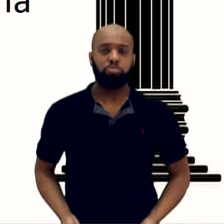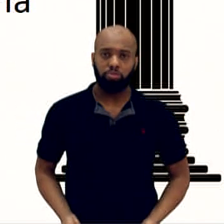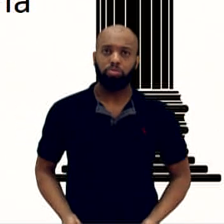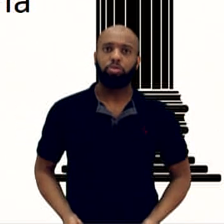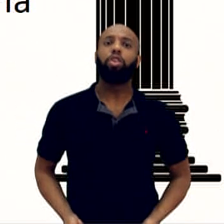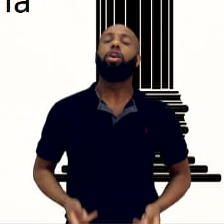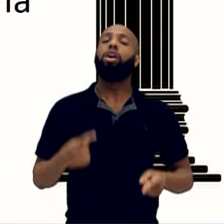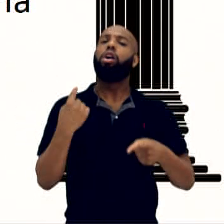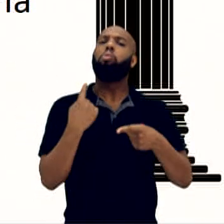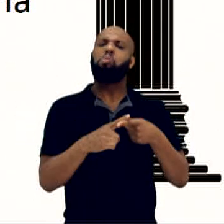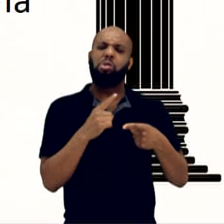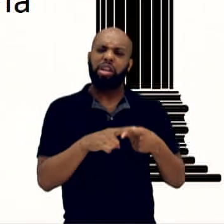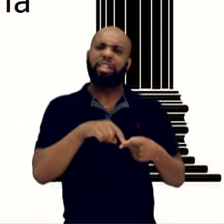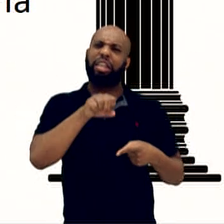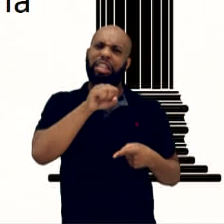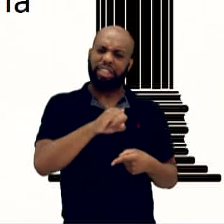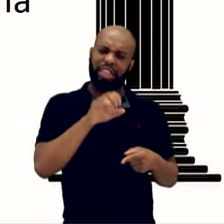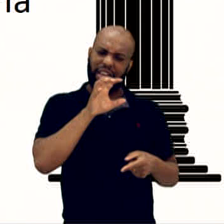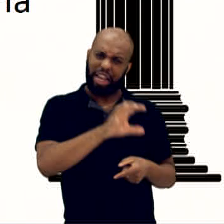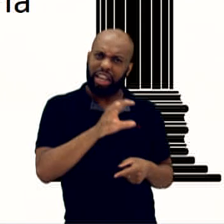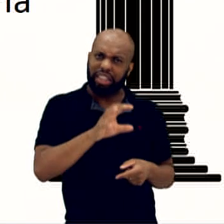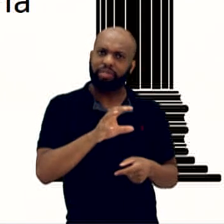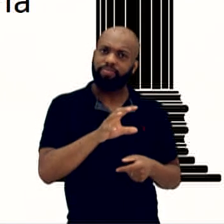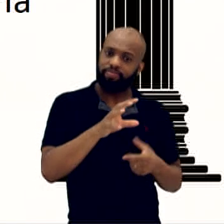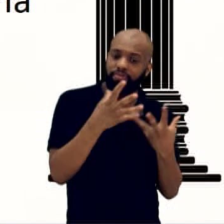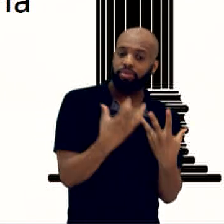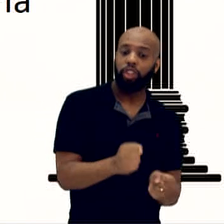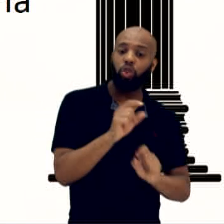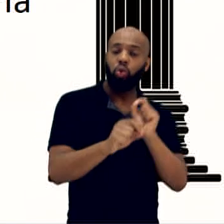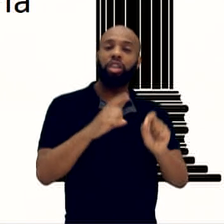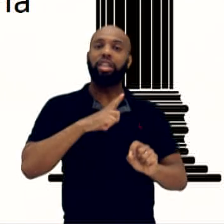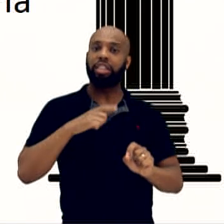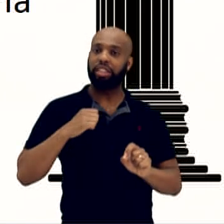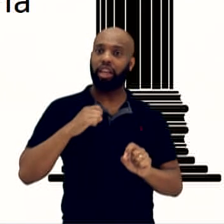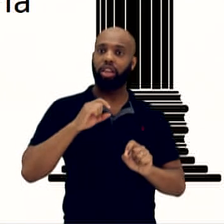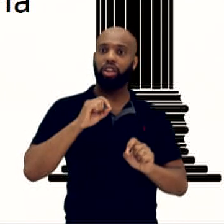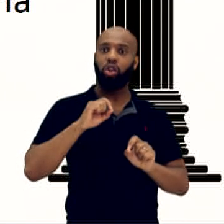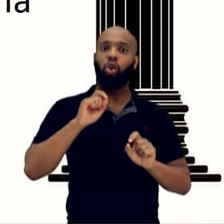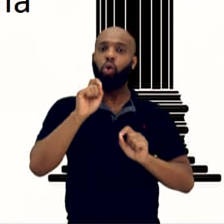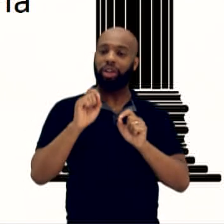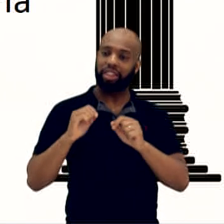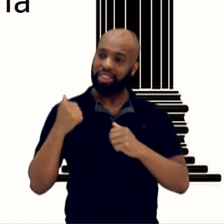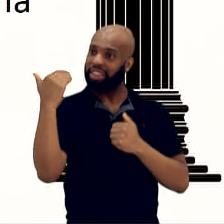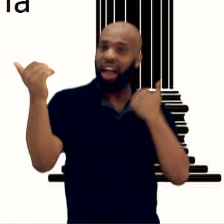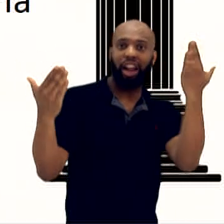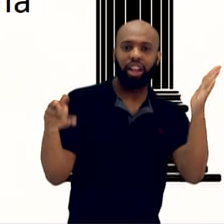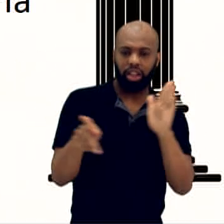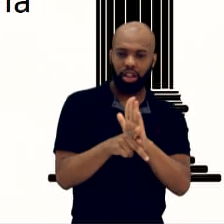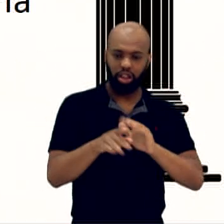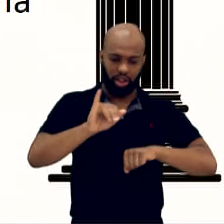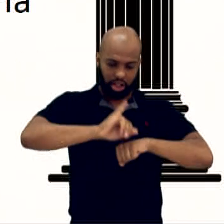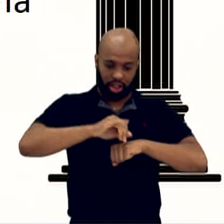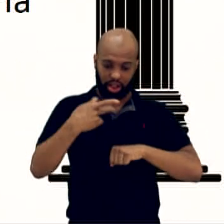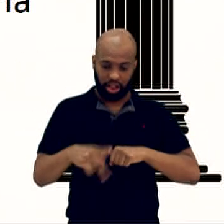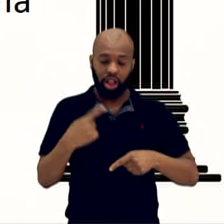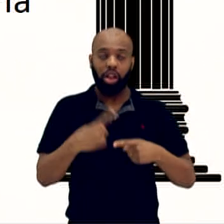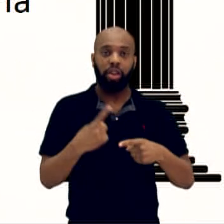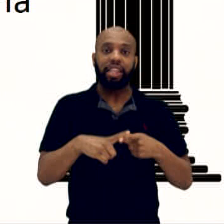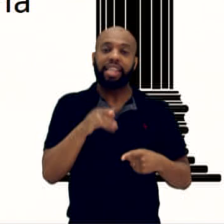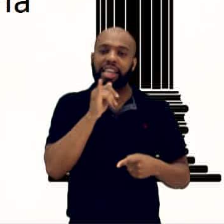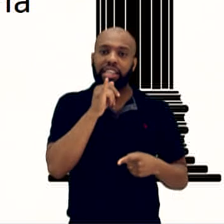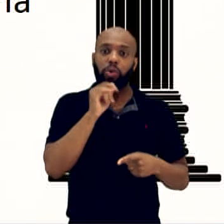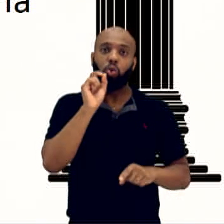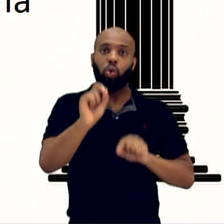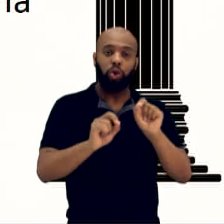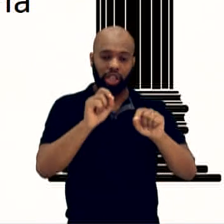homem. Isso seria admitir algo que está além do seu próprio objeto, pois assim como o material do